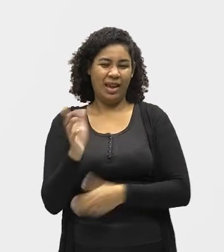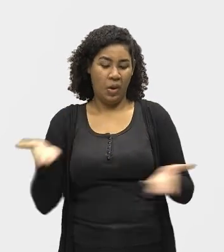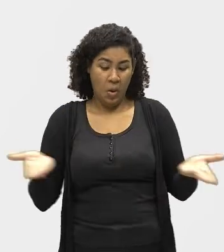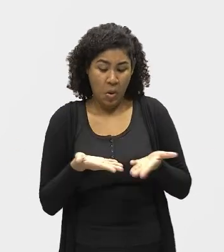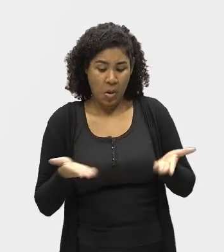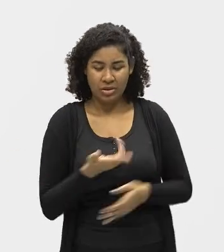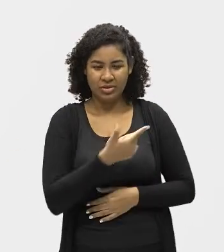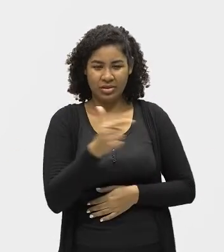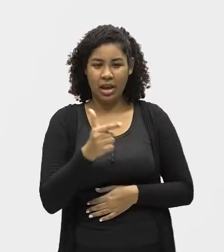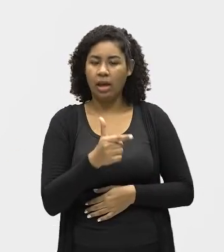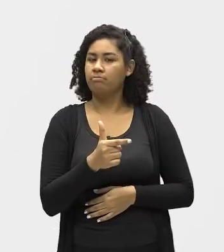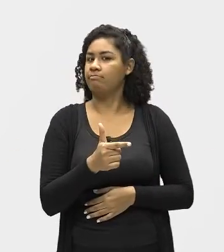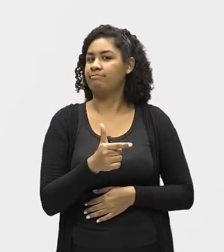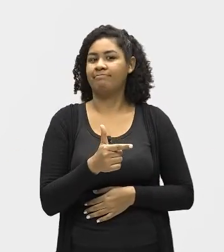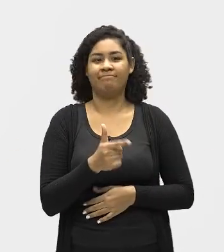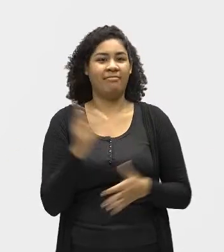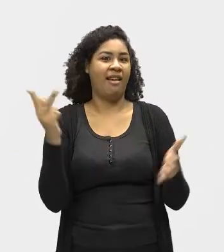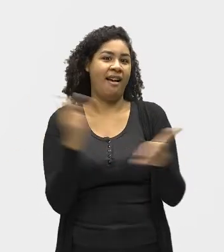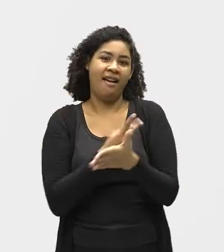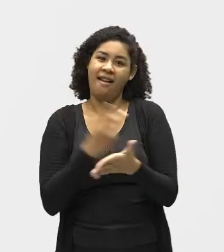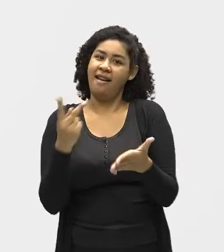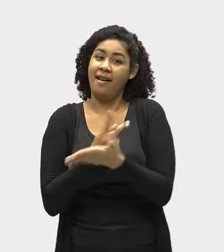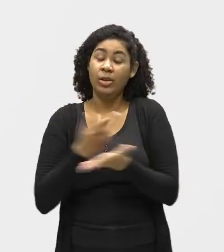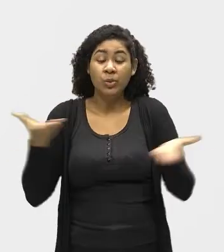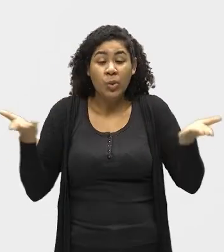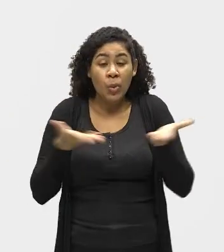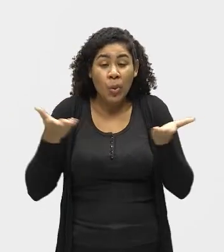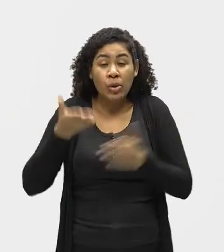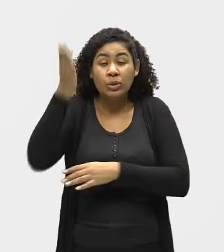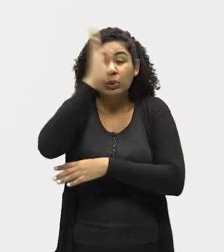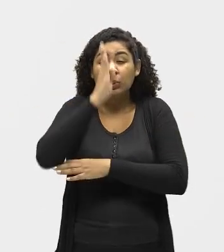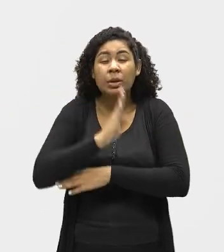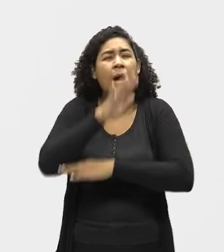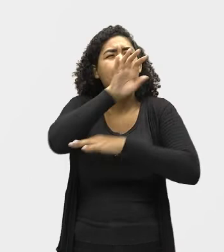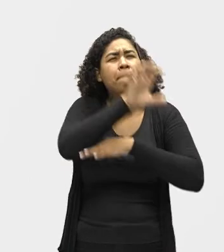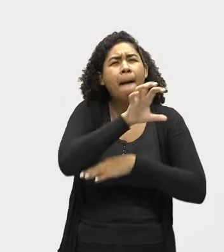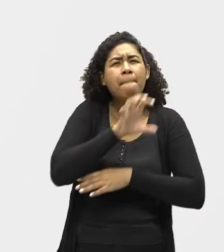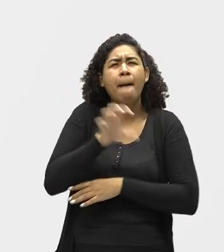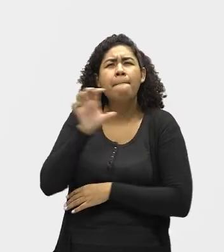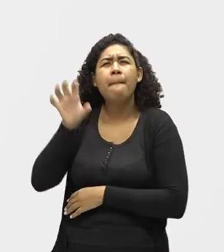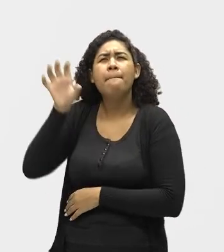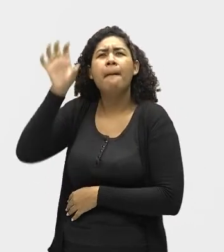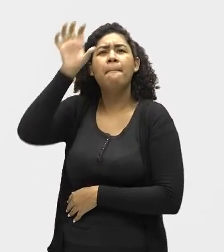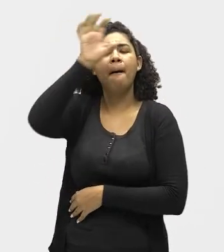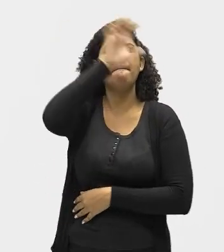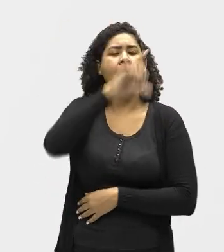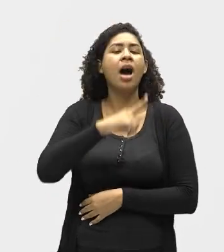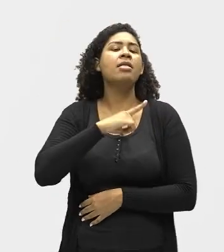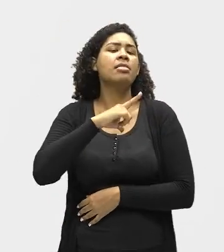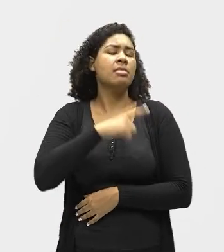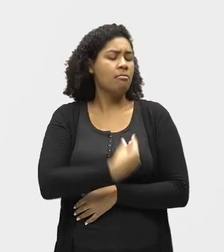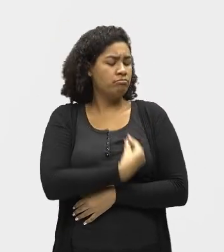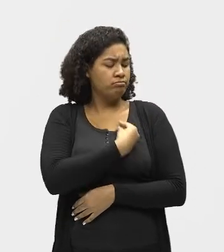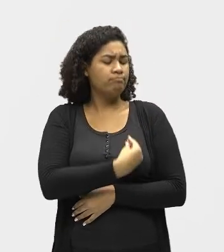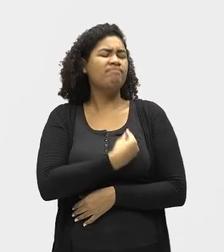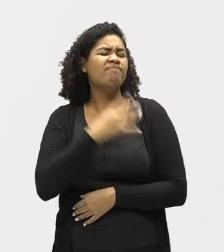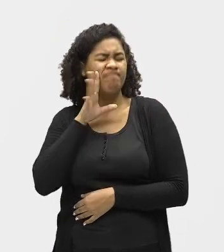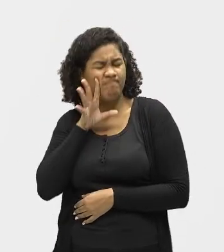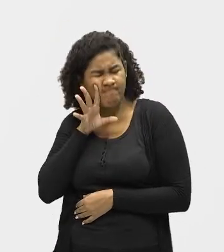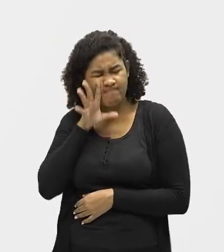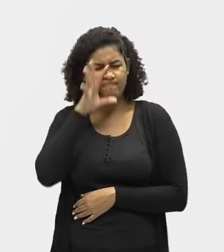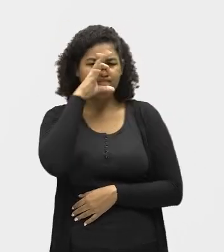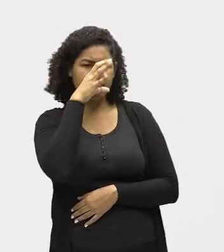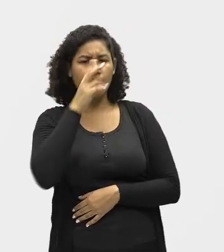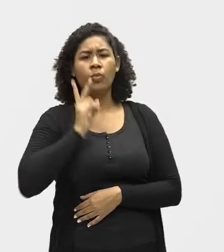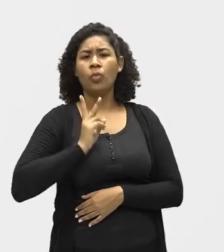indígena. Pelo contrário, gente, eles estão aí espalhados por todo o território brasileiro, resistindo. E